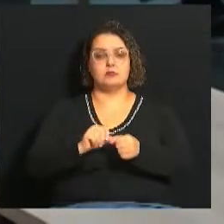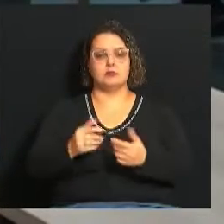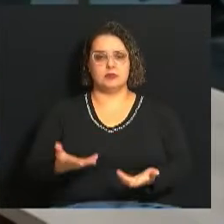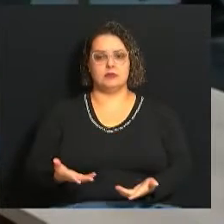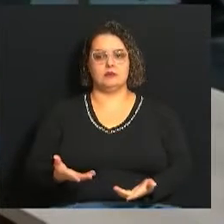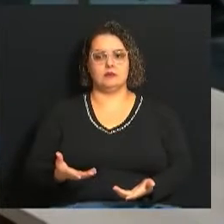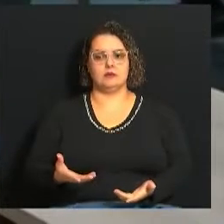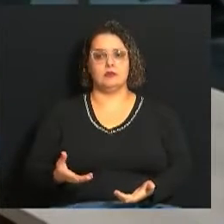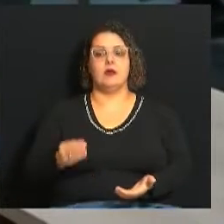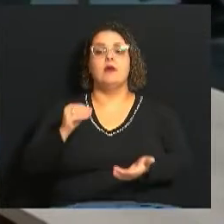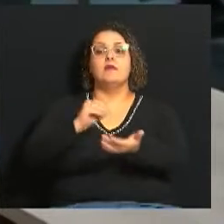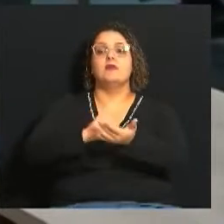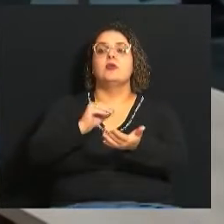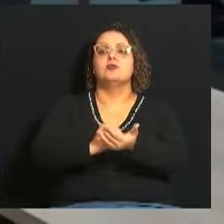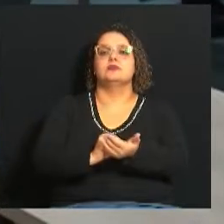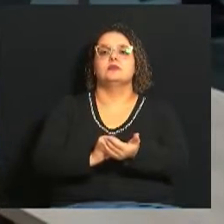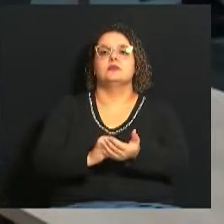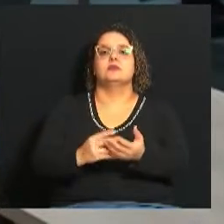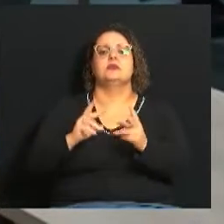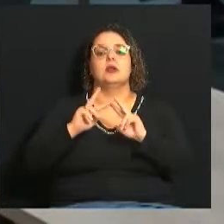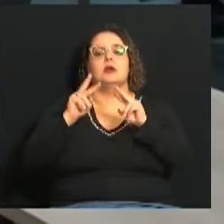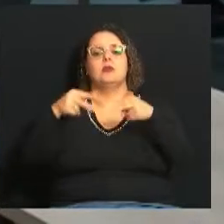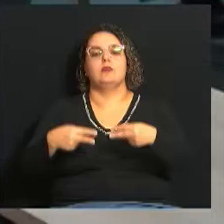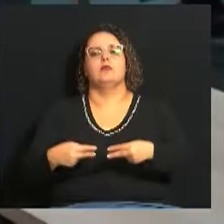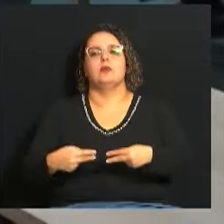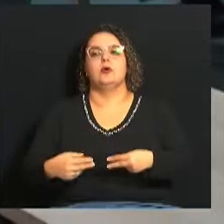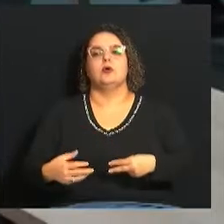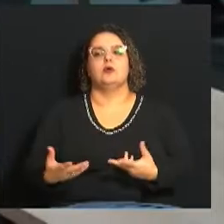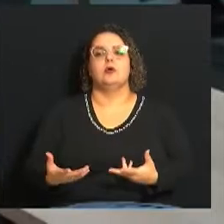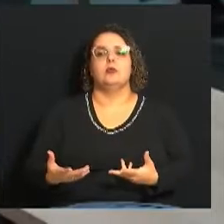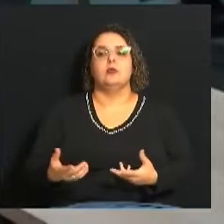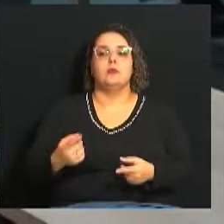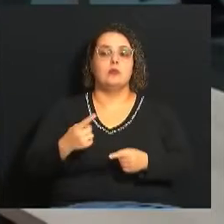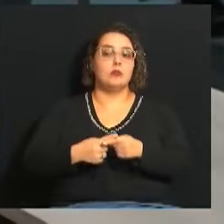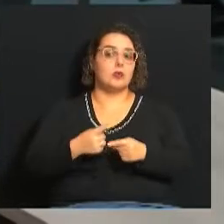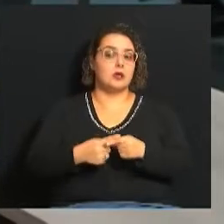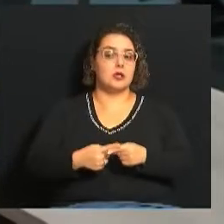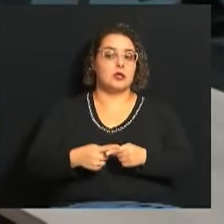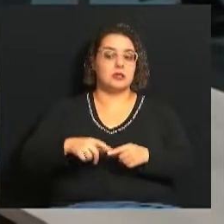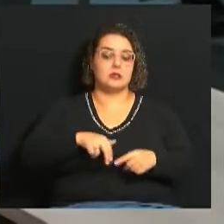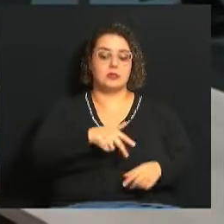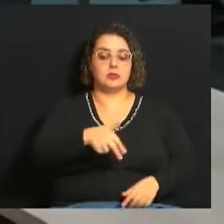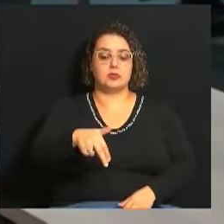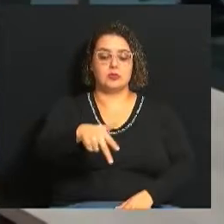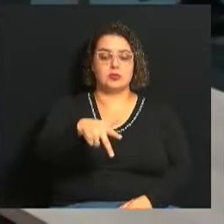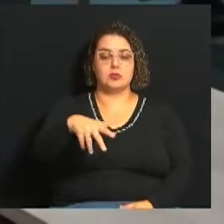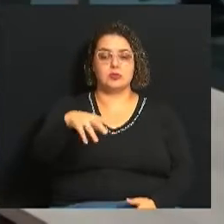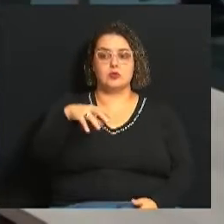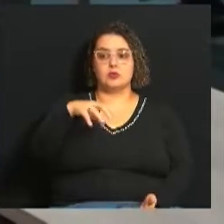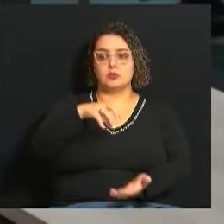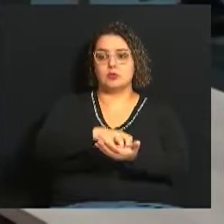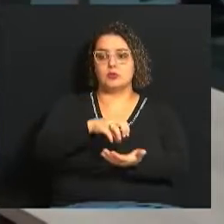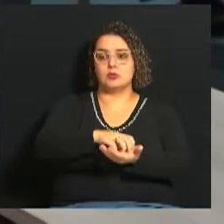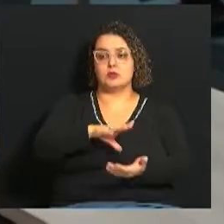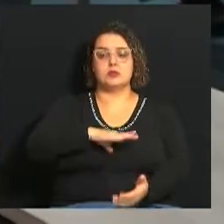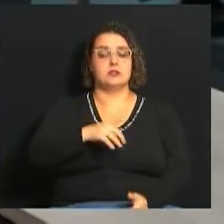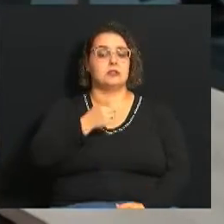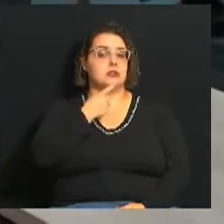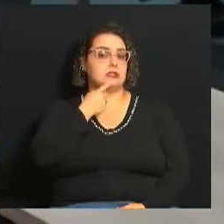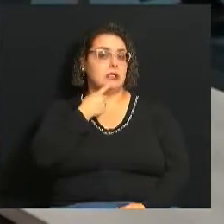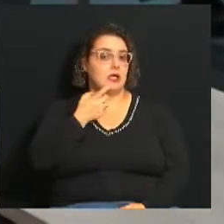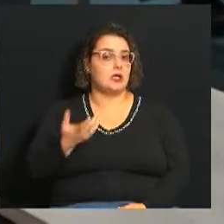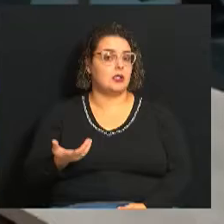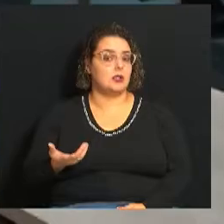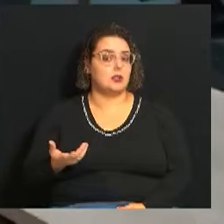falo, cultural, turístico, faltava ele ser reconhecido. Que hoje, se você andar ali no camelódromo de Campinas ali hoje, é